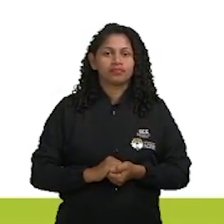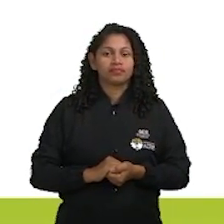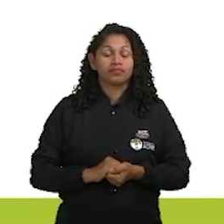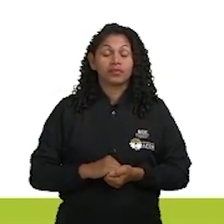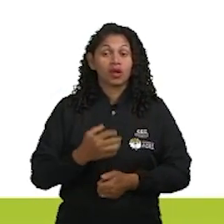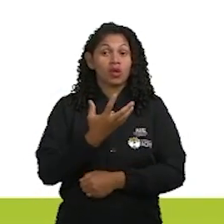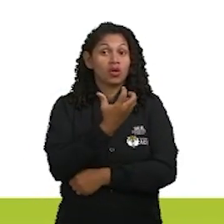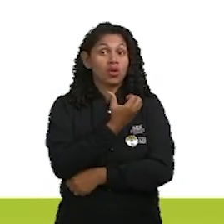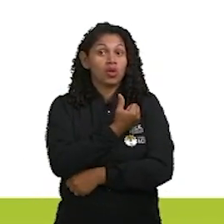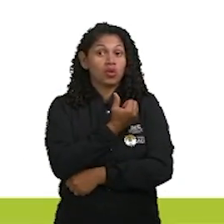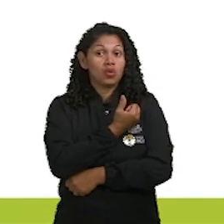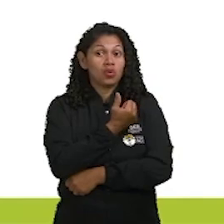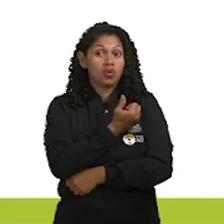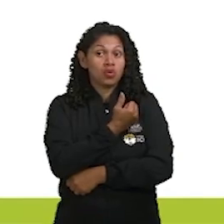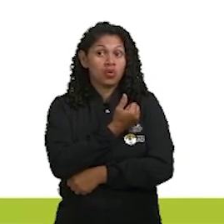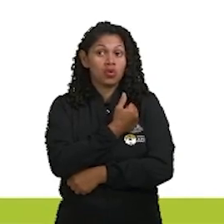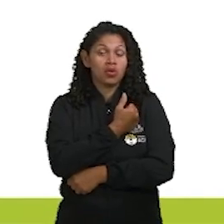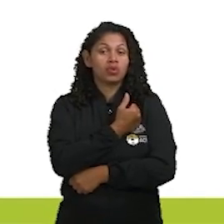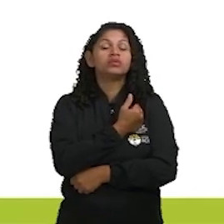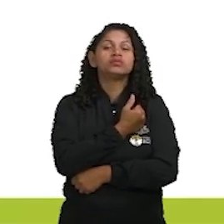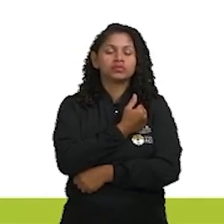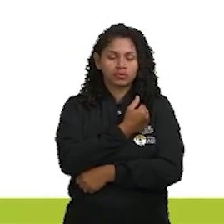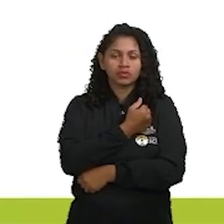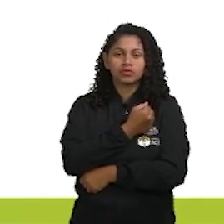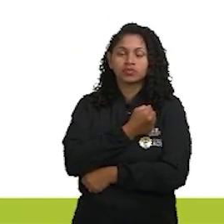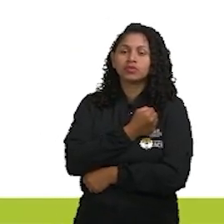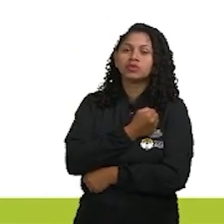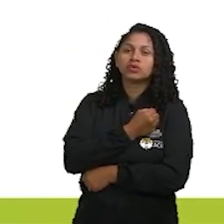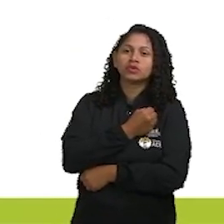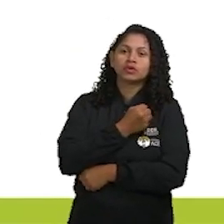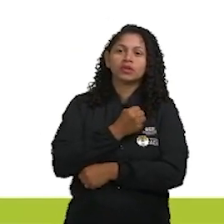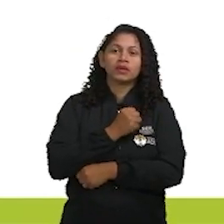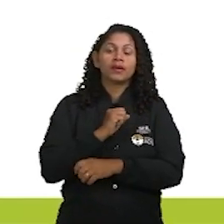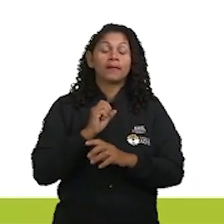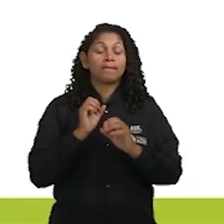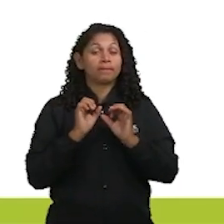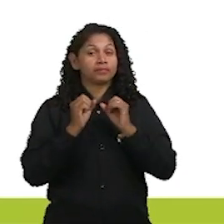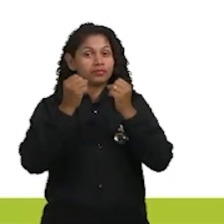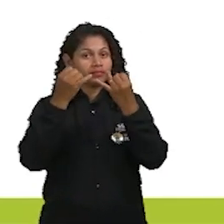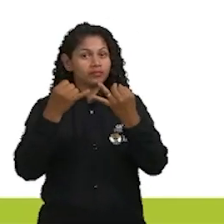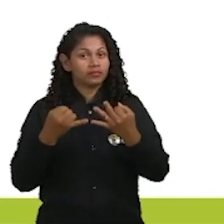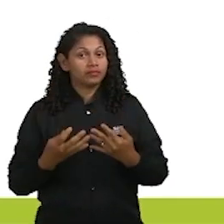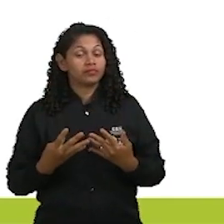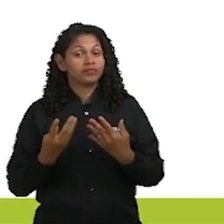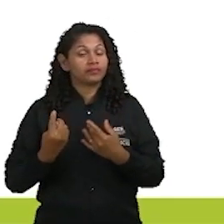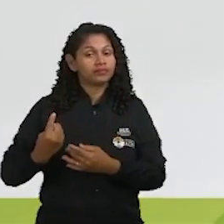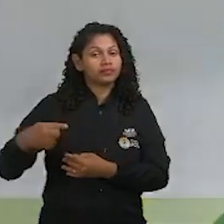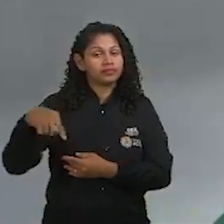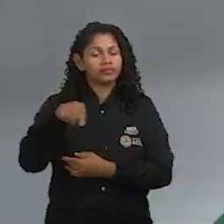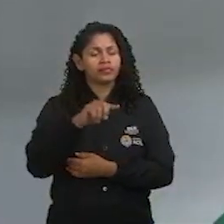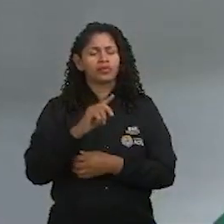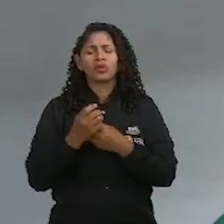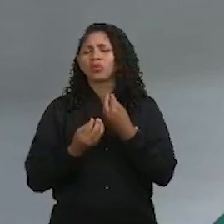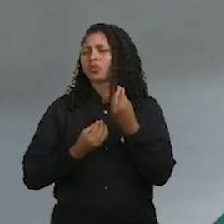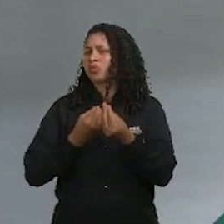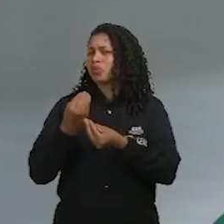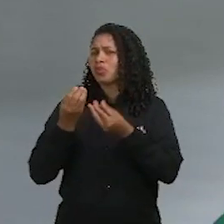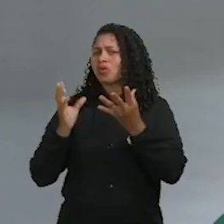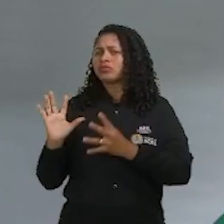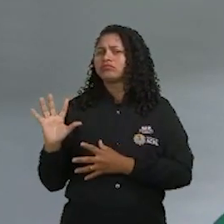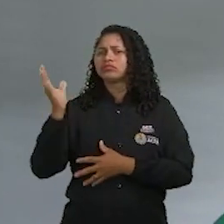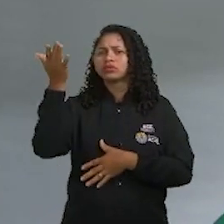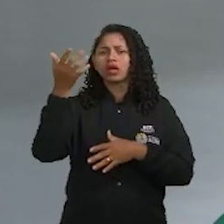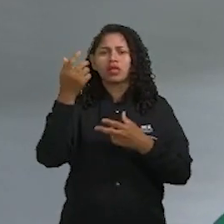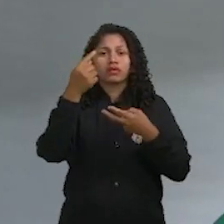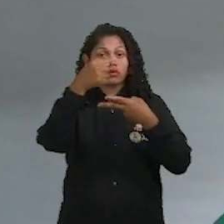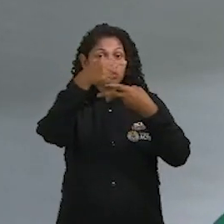Número de oxidação, mais conhecido como NOx, eu vou explicar para vocês como acontece em dois processos. Nós vimos